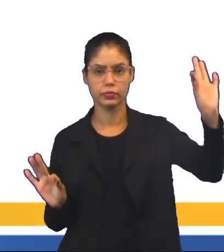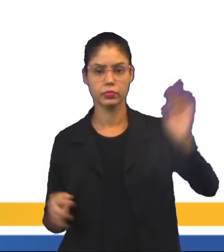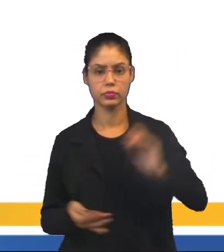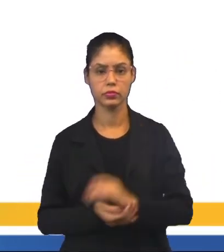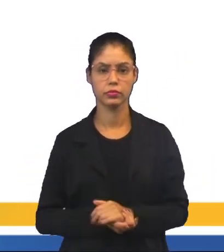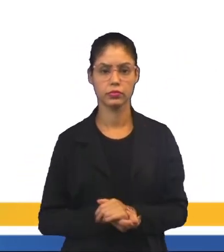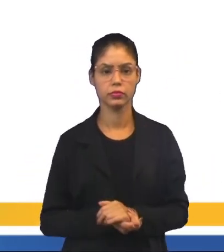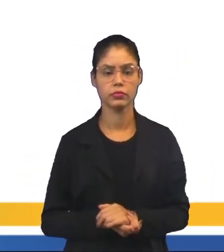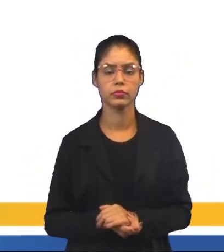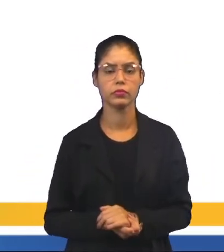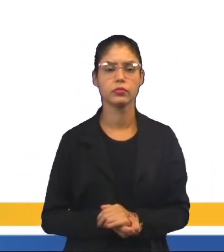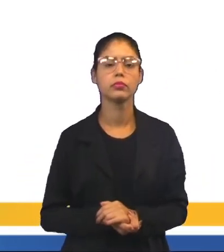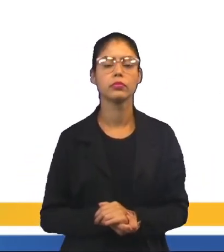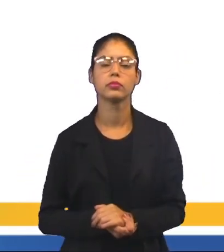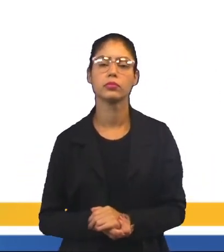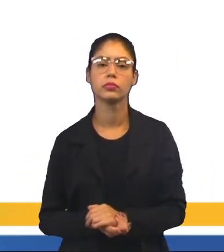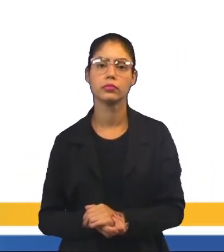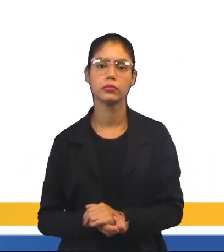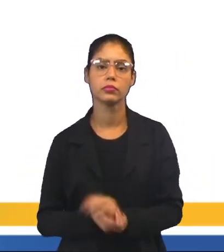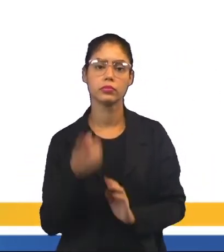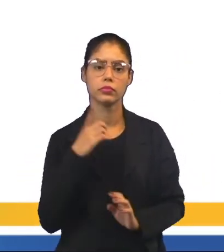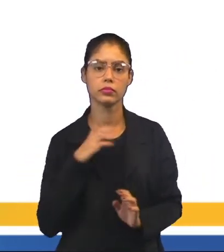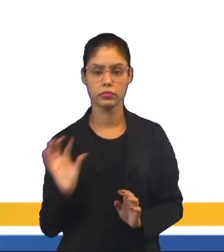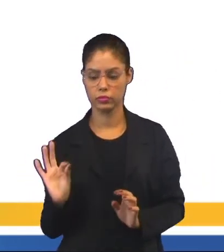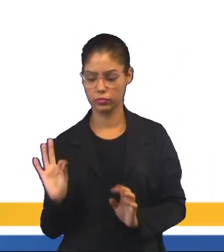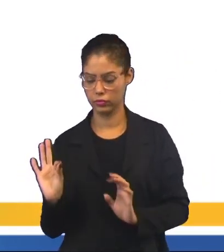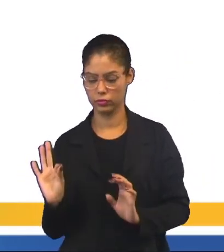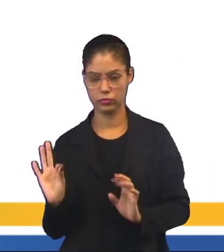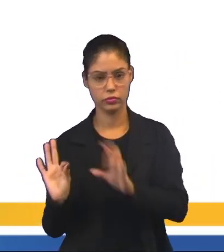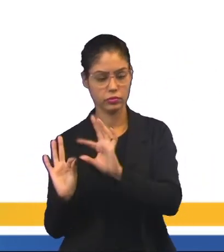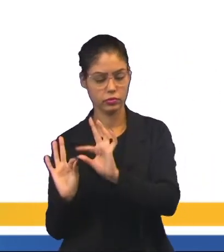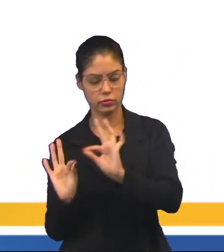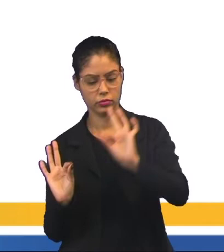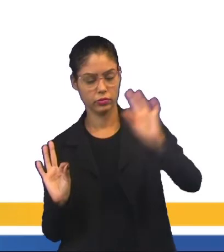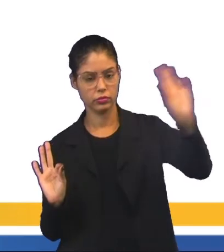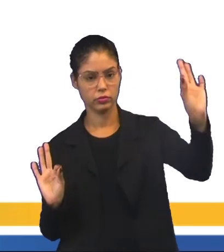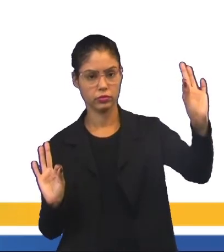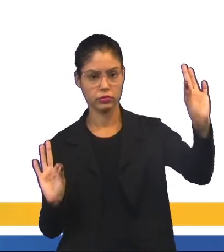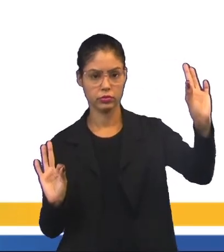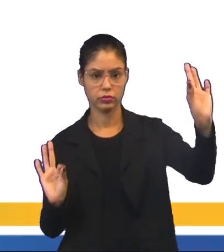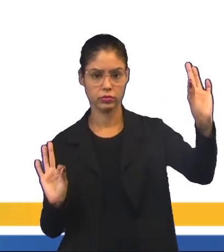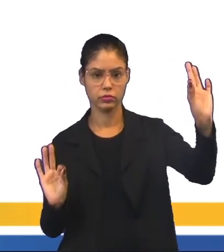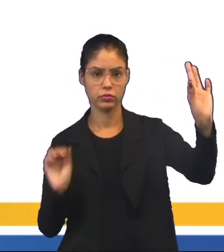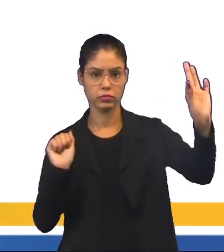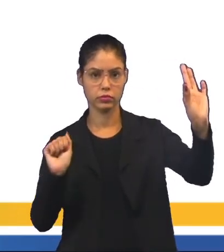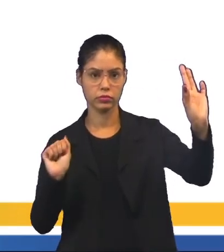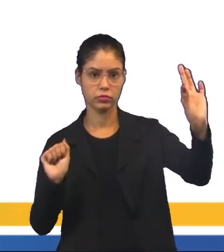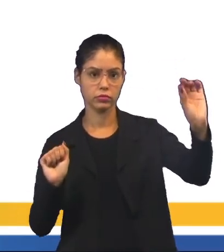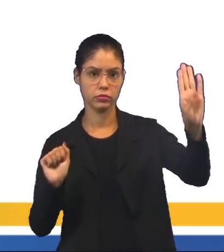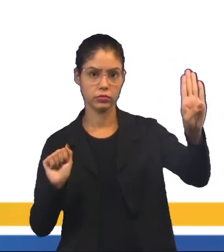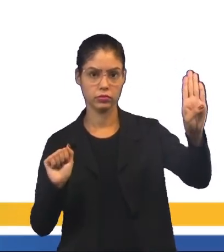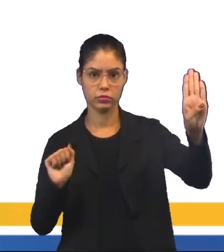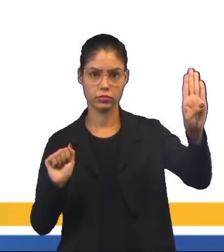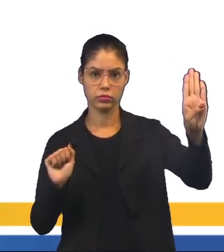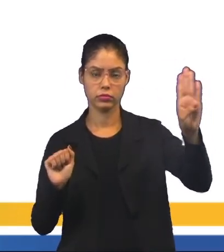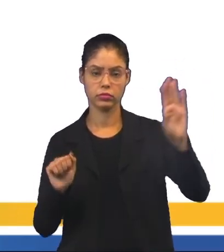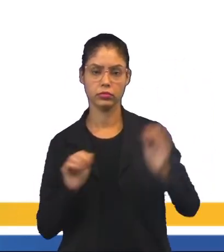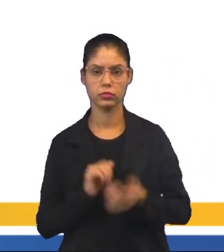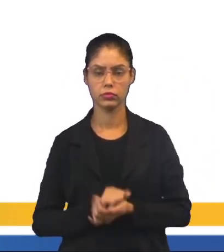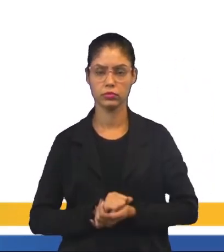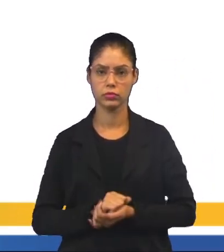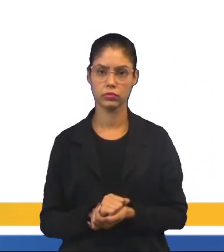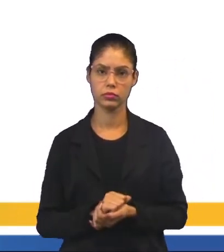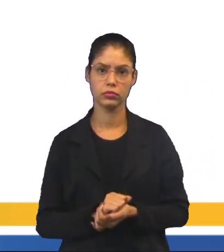inclinação. Ele vai interceptar bem dois pontos, o ponto A e o ponto B,